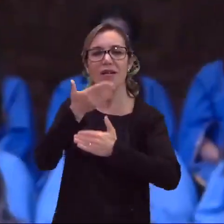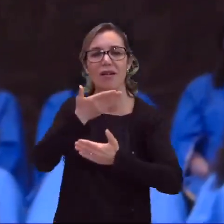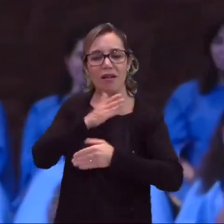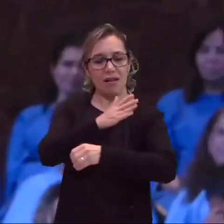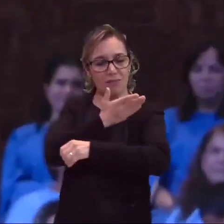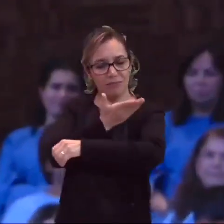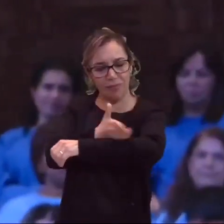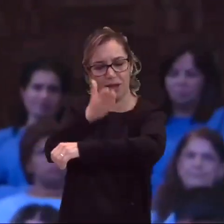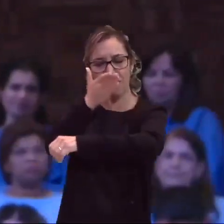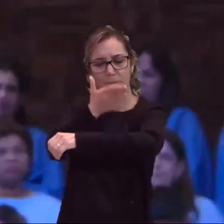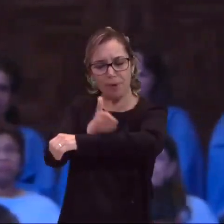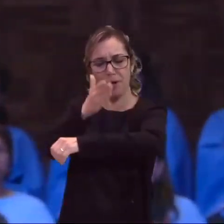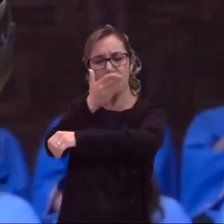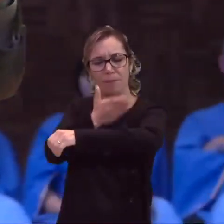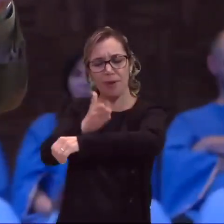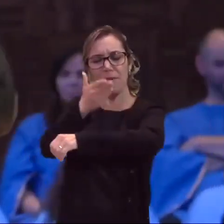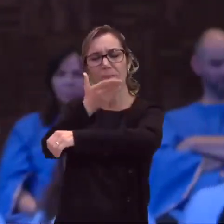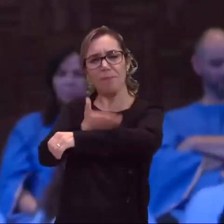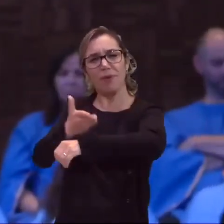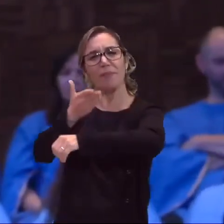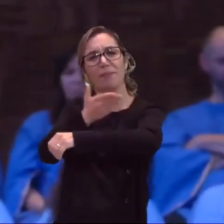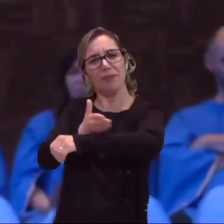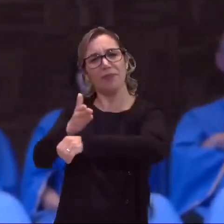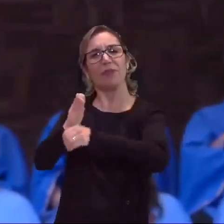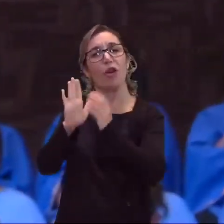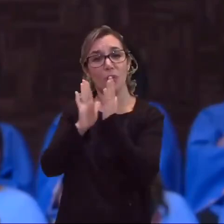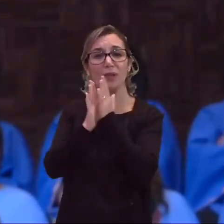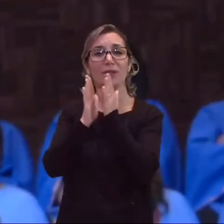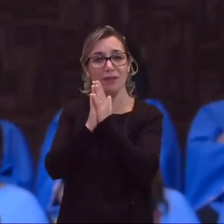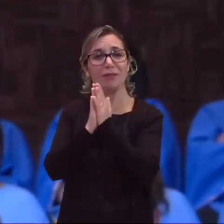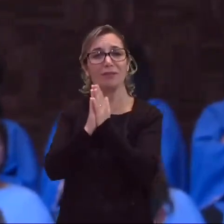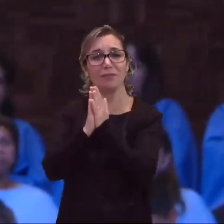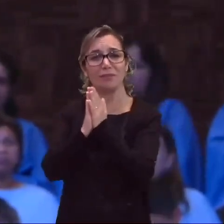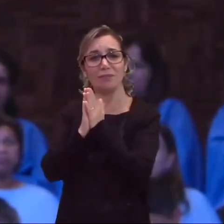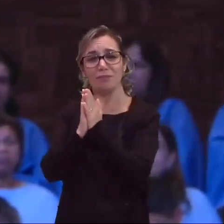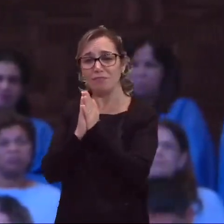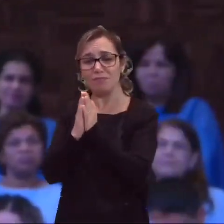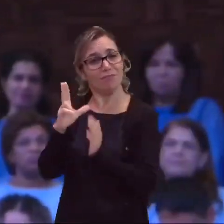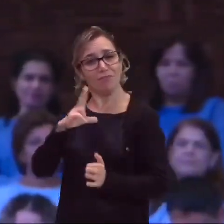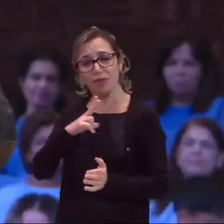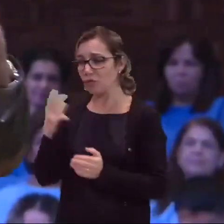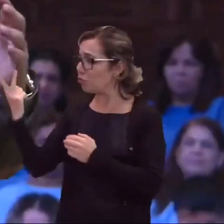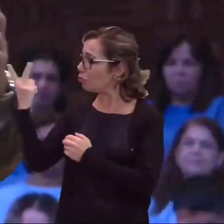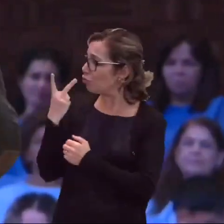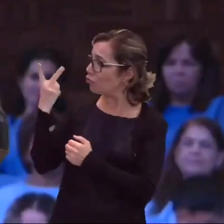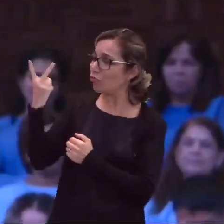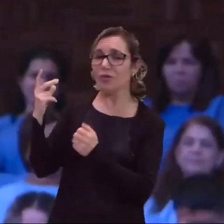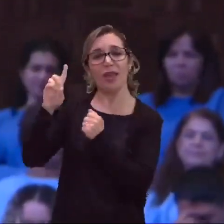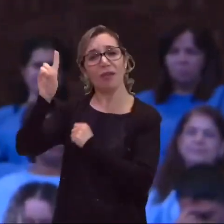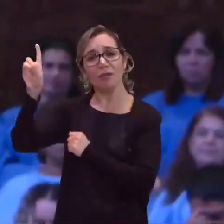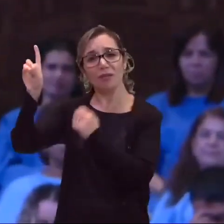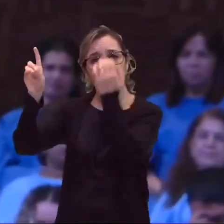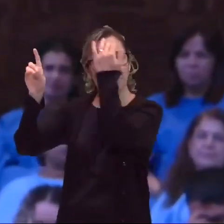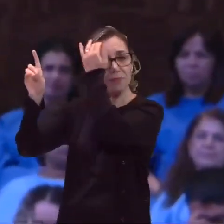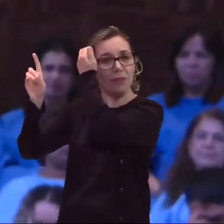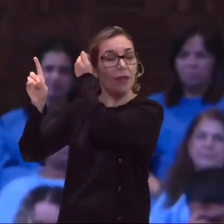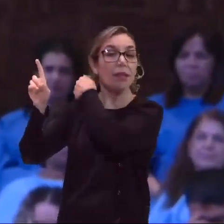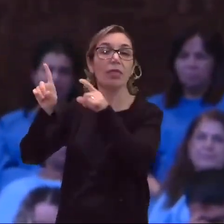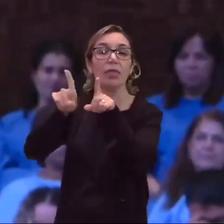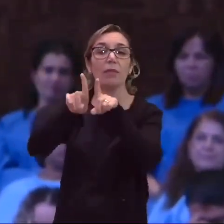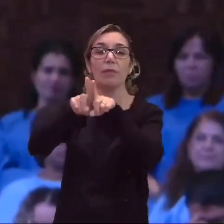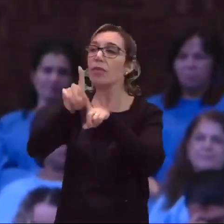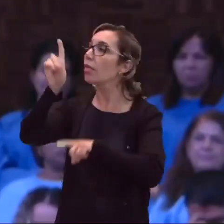que o Senhor vai te dar discernimento porque às vezes no meio das pressões da vida